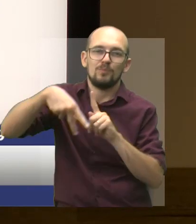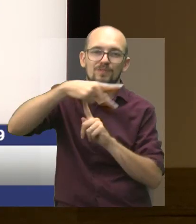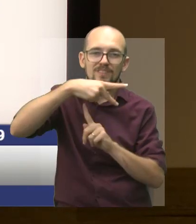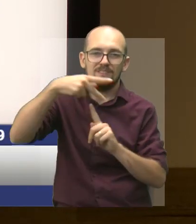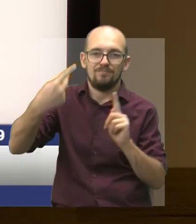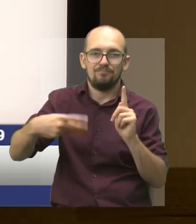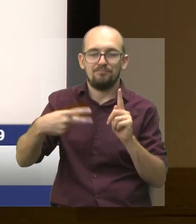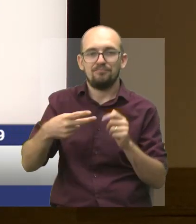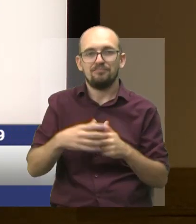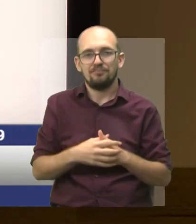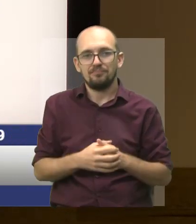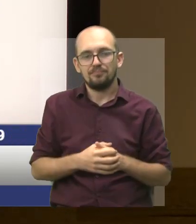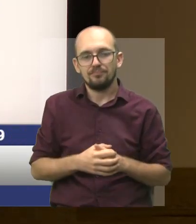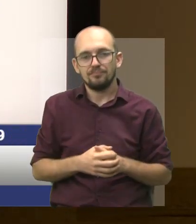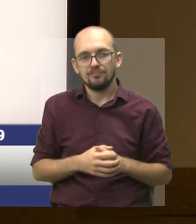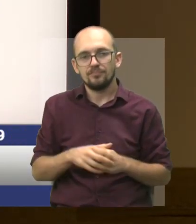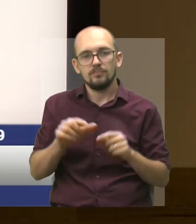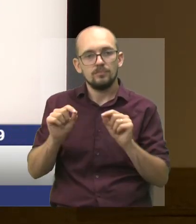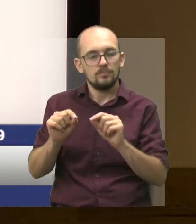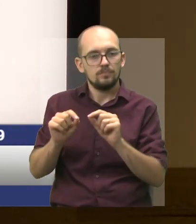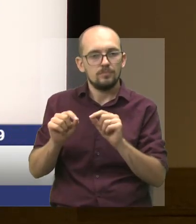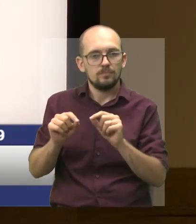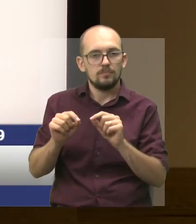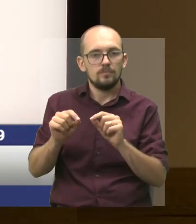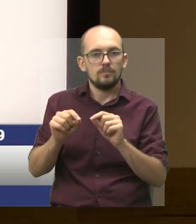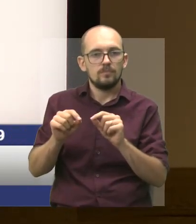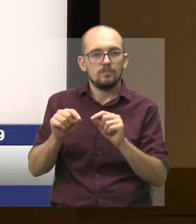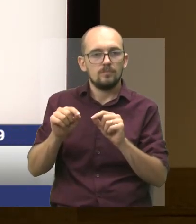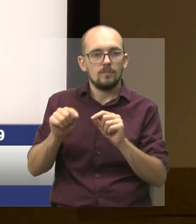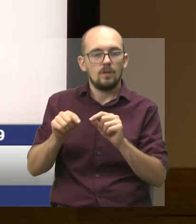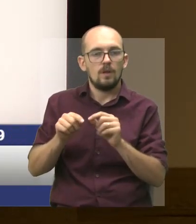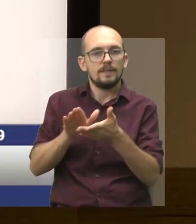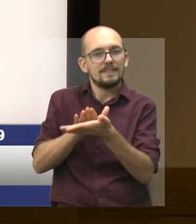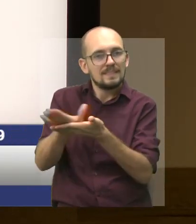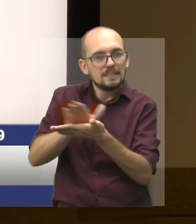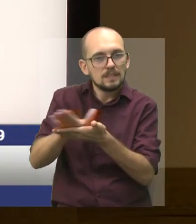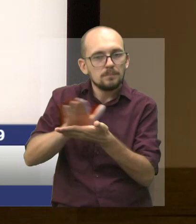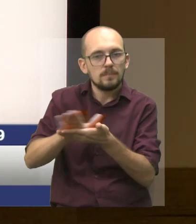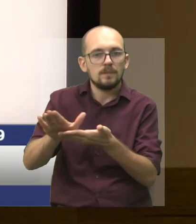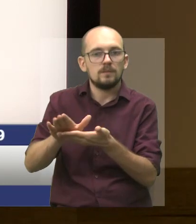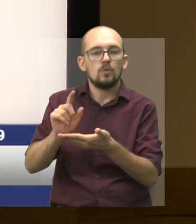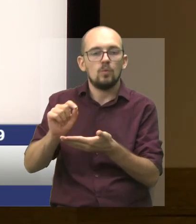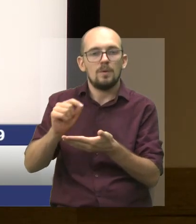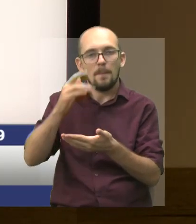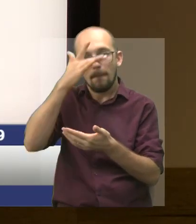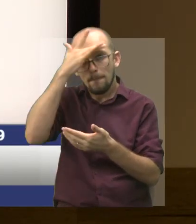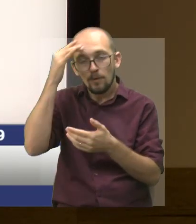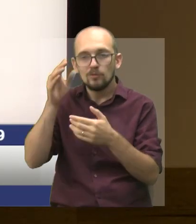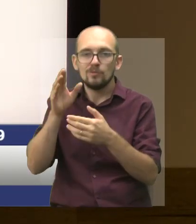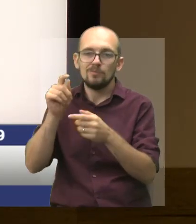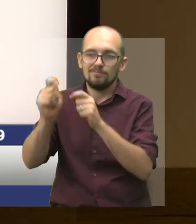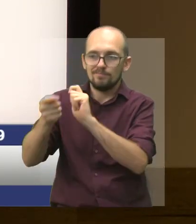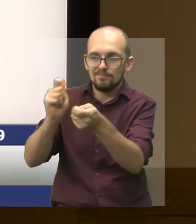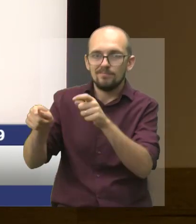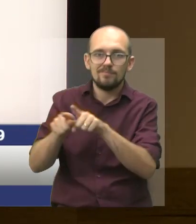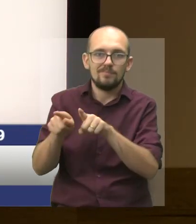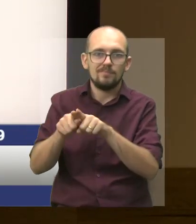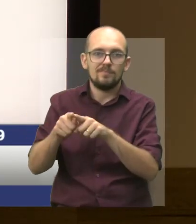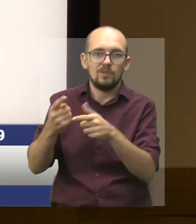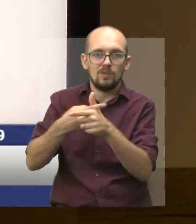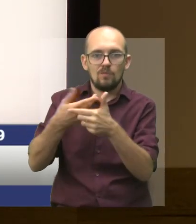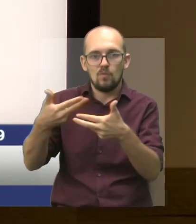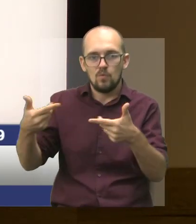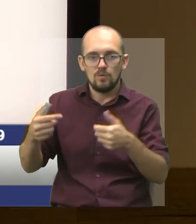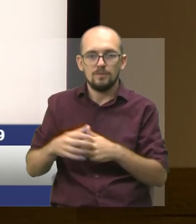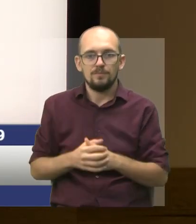Jaú, que tem como despesas correntes pessoal e encargos, que é 8 milhões 139